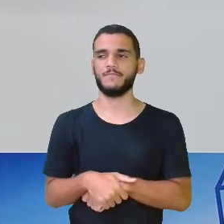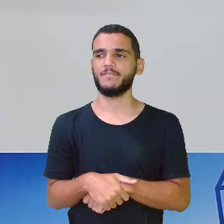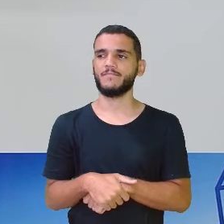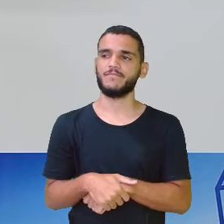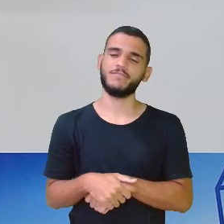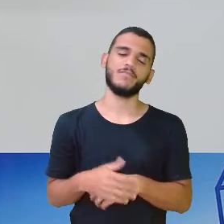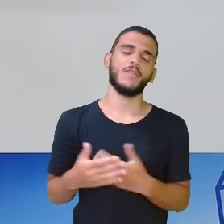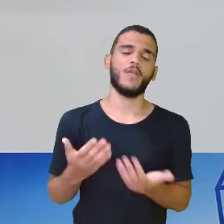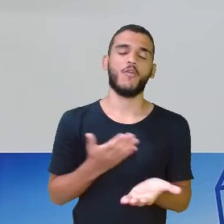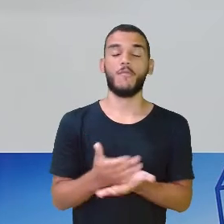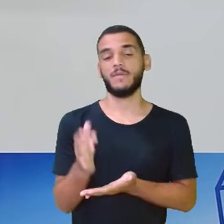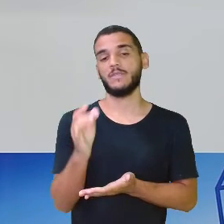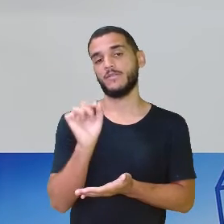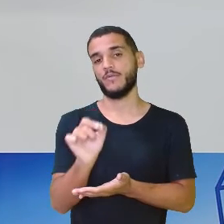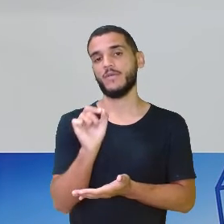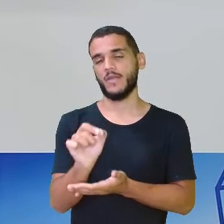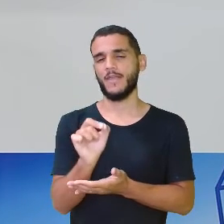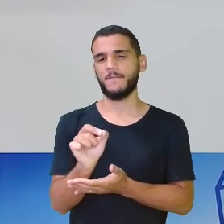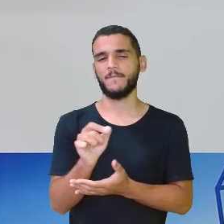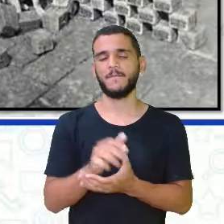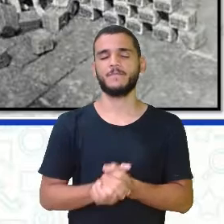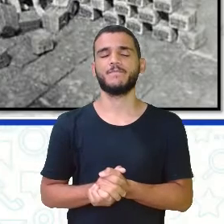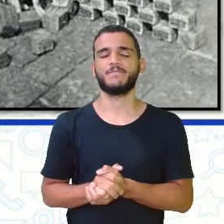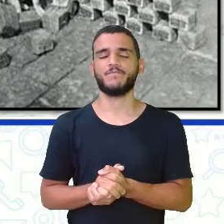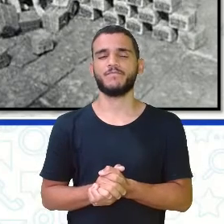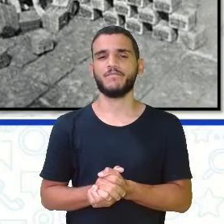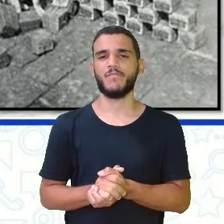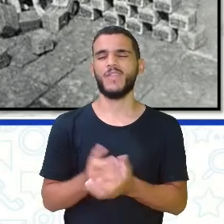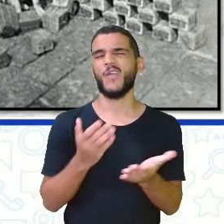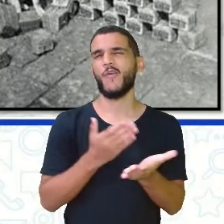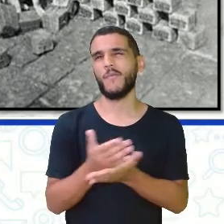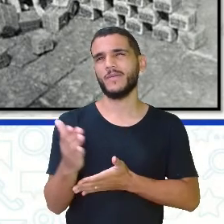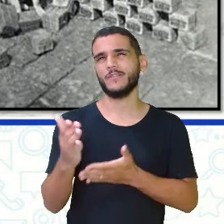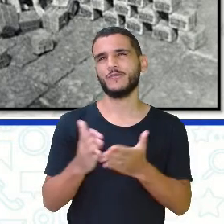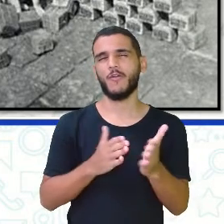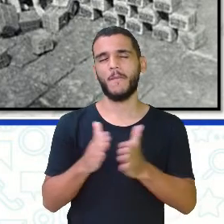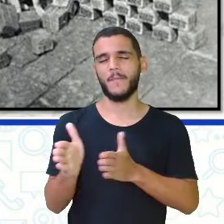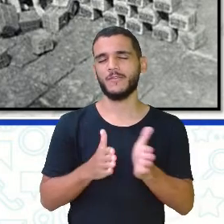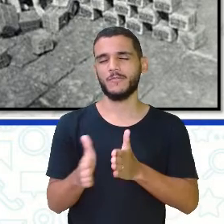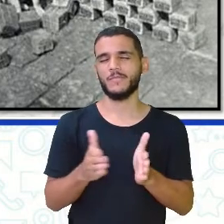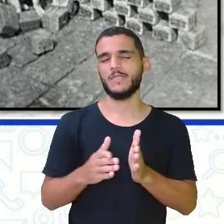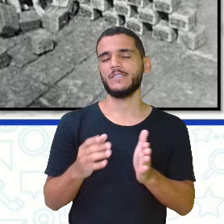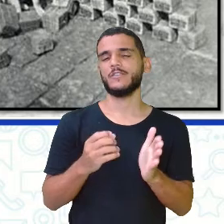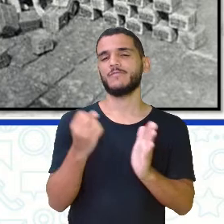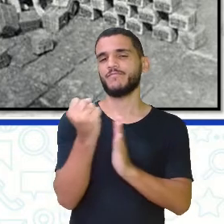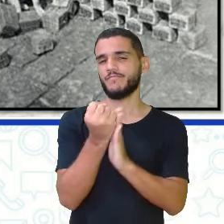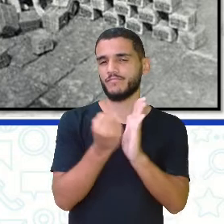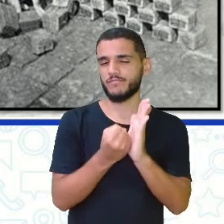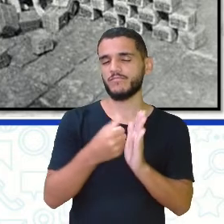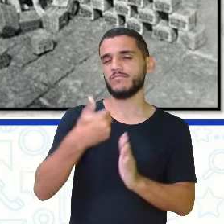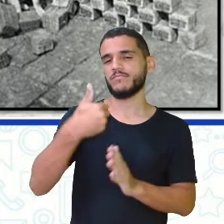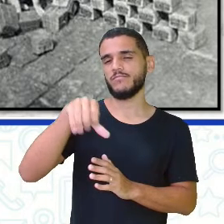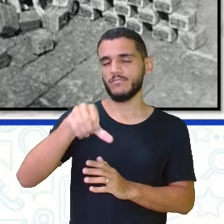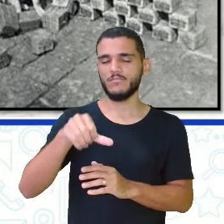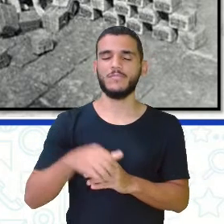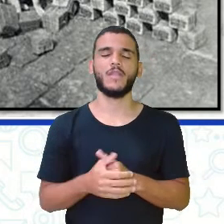né, que foi originado aqui ainda na segunda metade do século XIX, mas ele ganhou